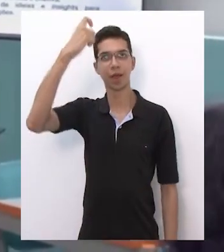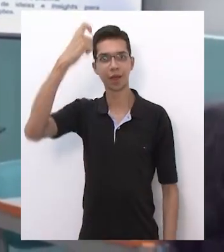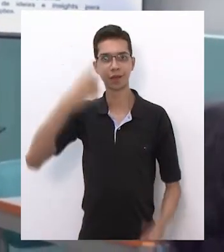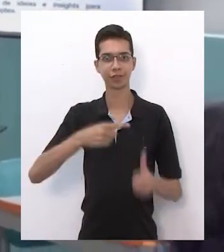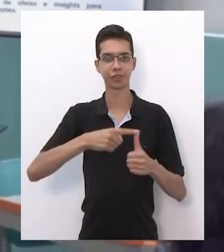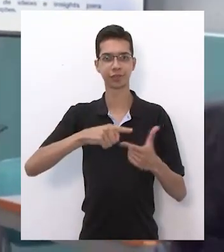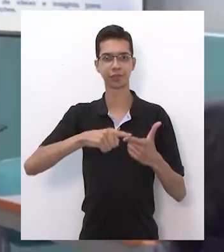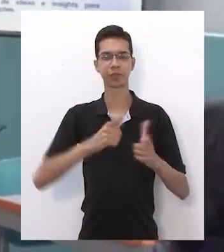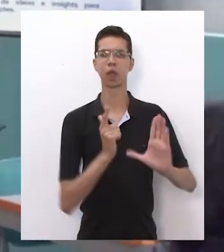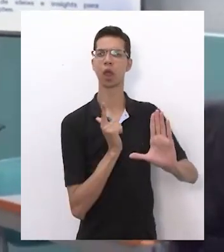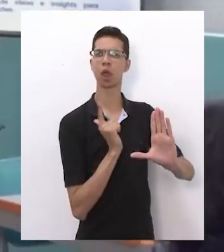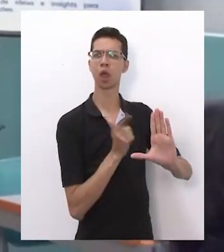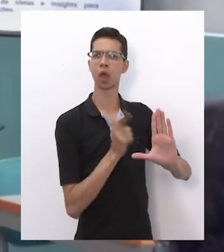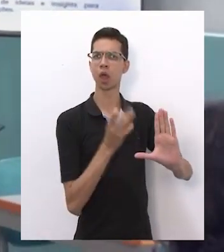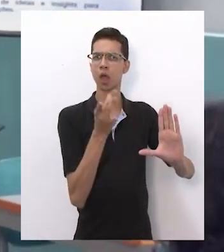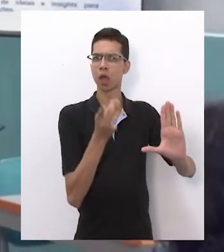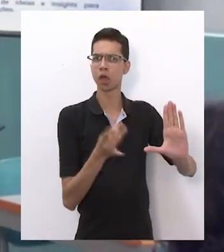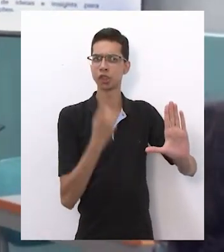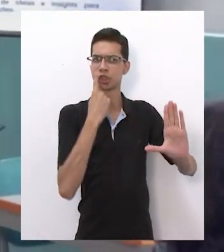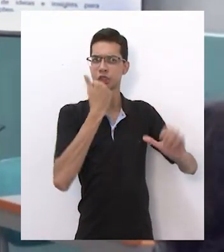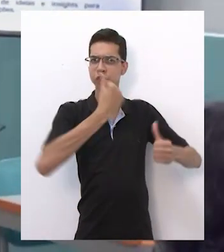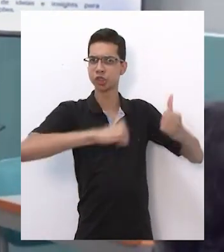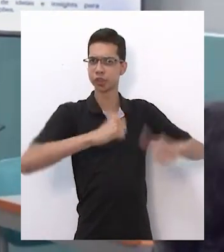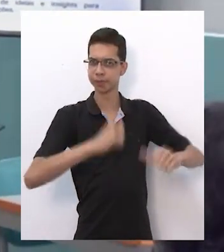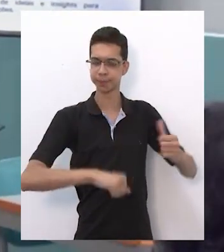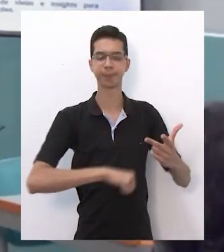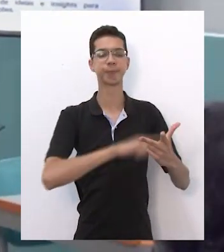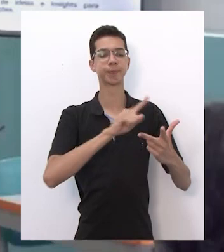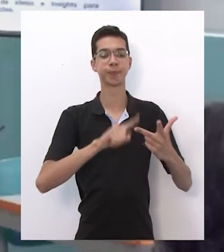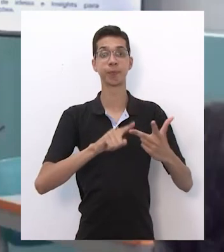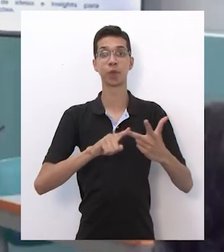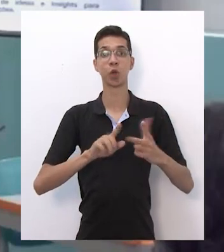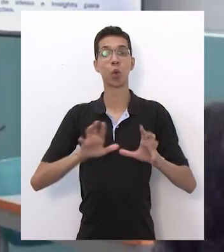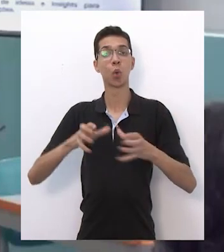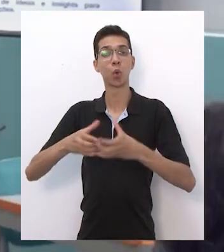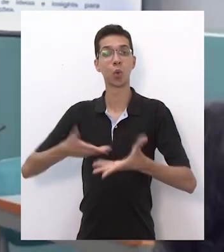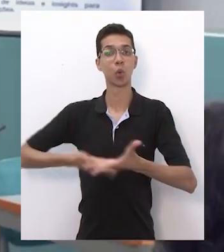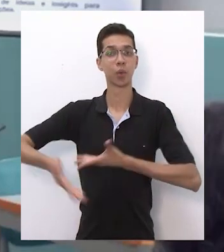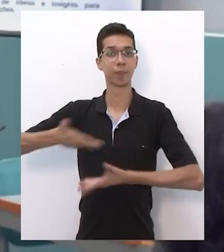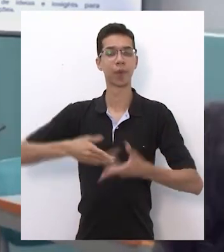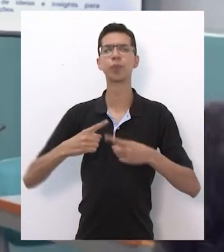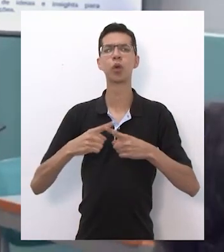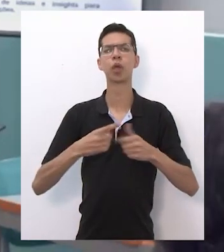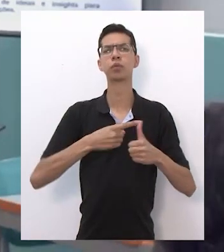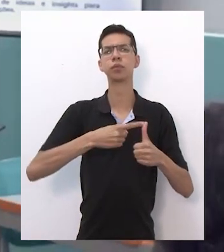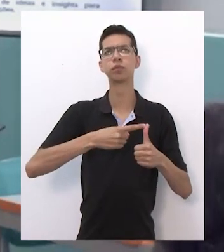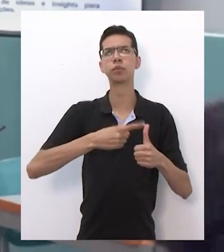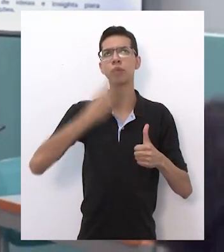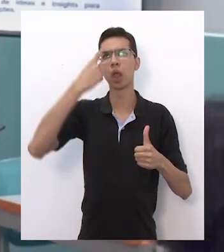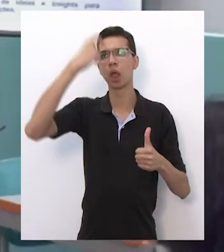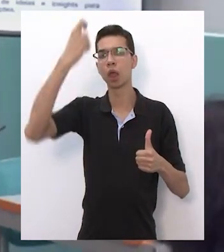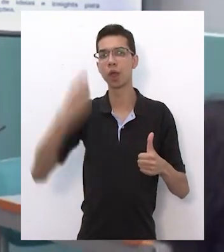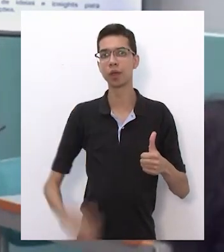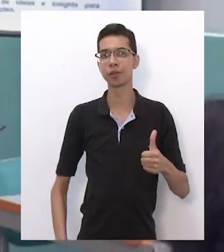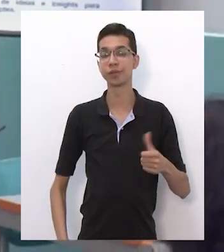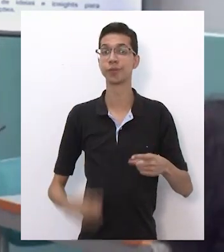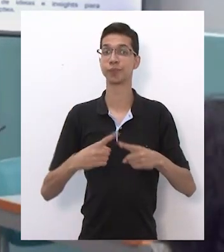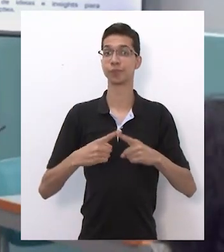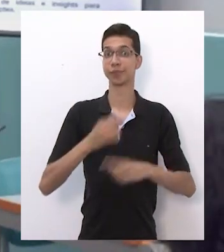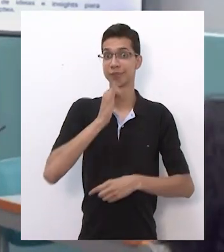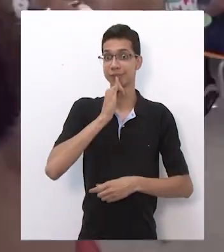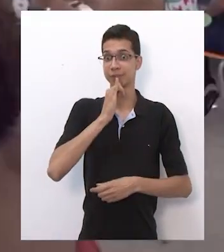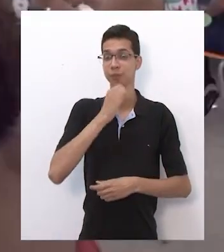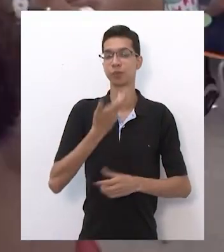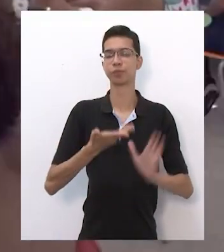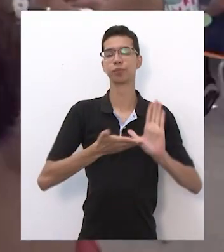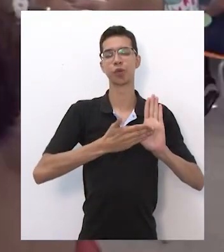colaborativa. Criativa porque a gente não tem limites para a imaginação num primeiro momento. A gente propõe soluções para os problemas